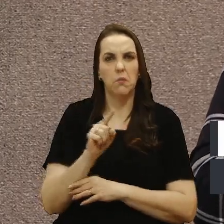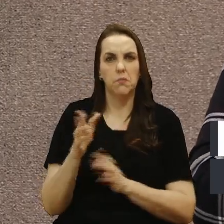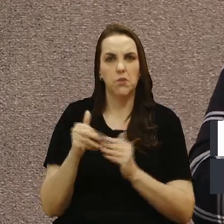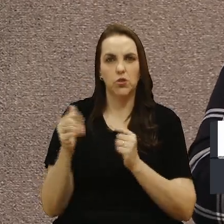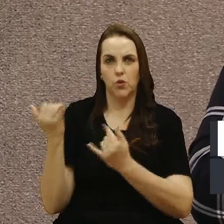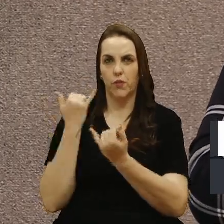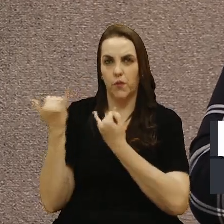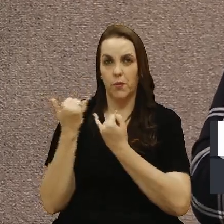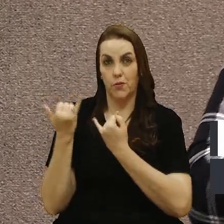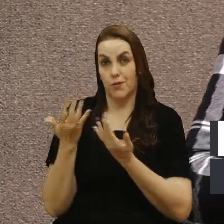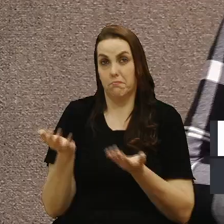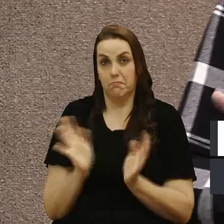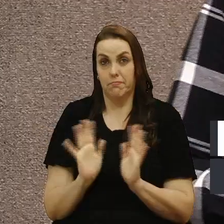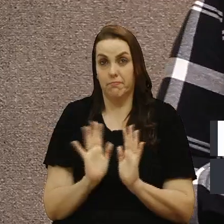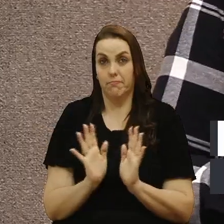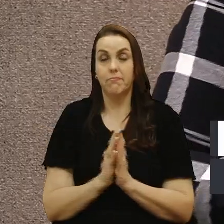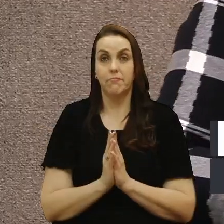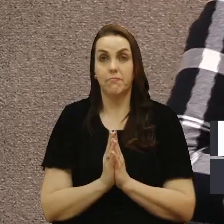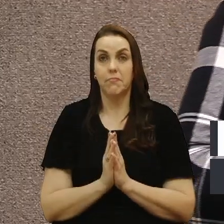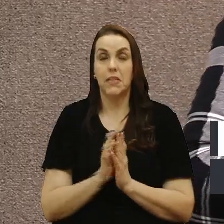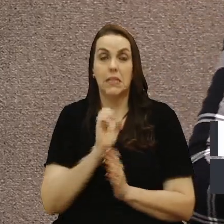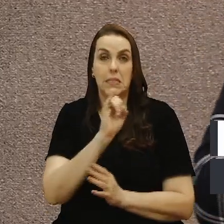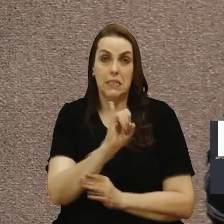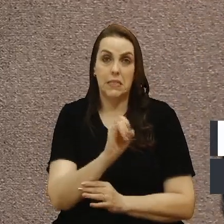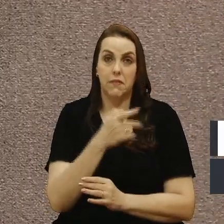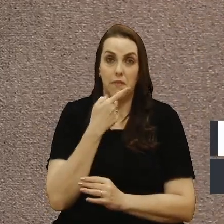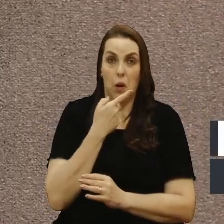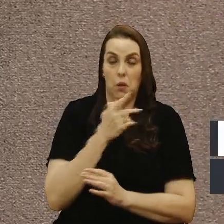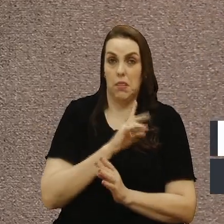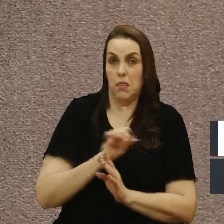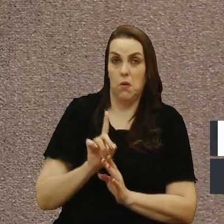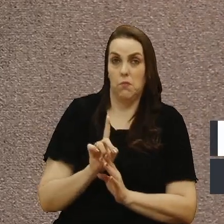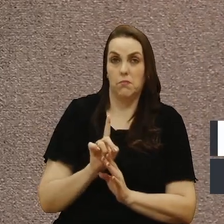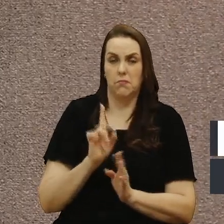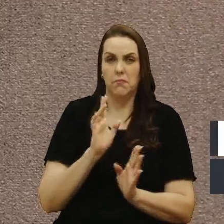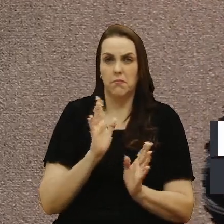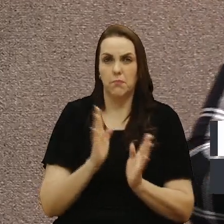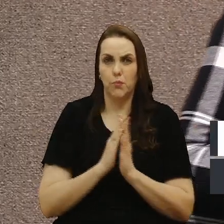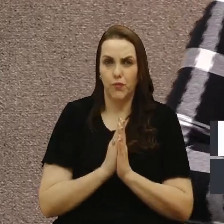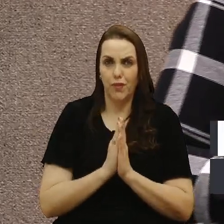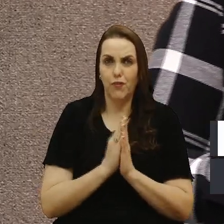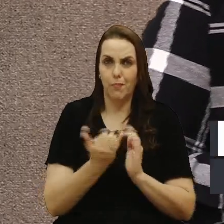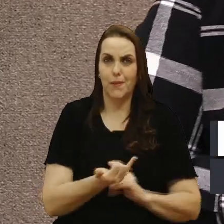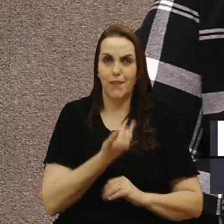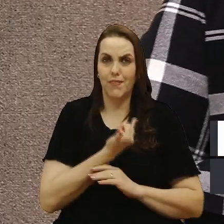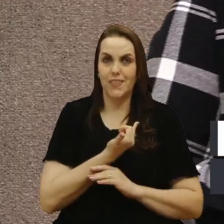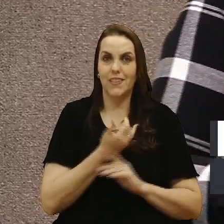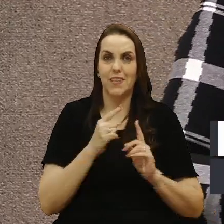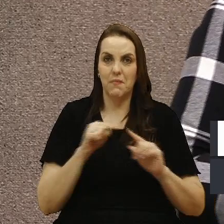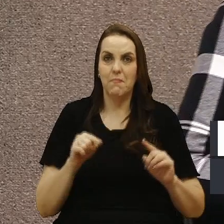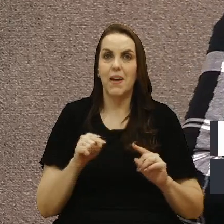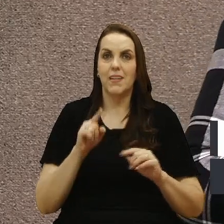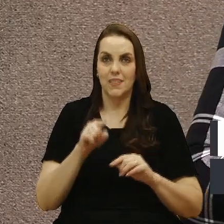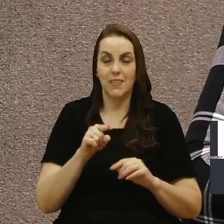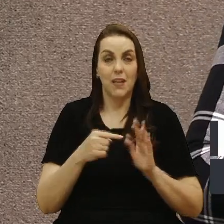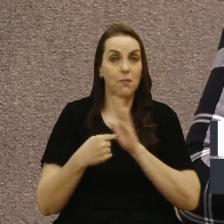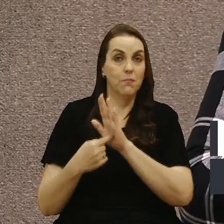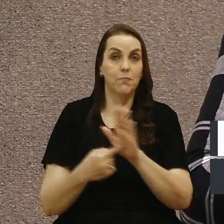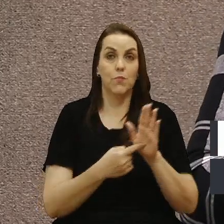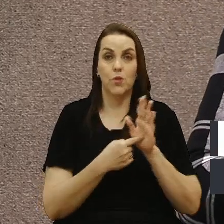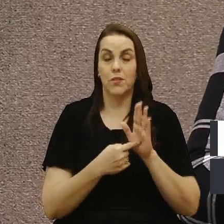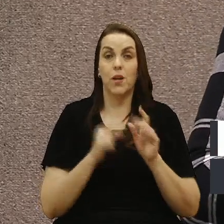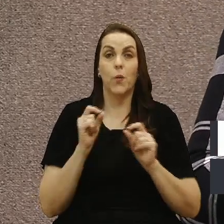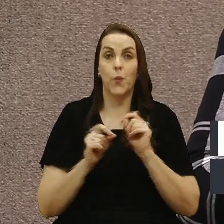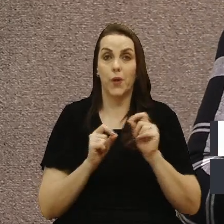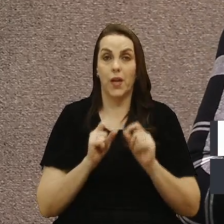Então, nós não podemos, e se foi negado, agora, então, depois, por gentileza, me sinalize. Mas essa é a demonstração de